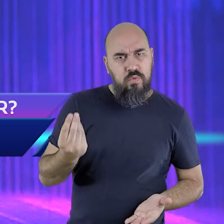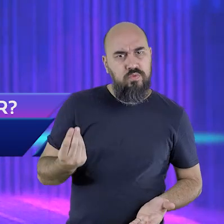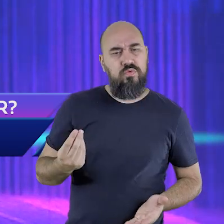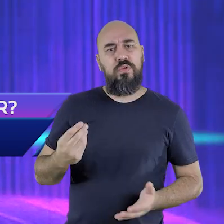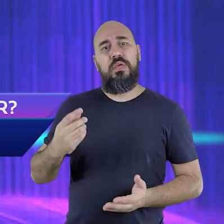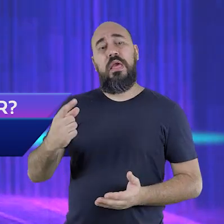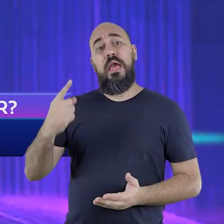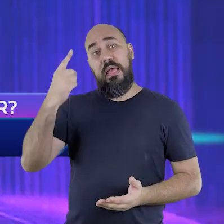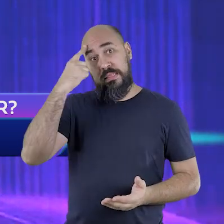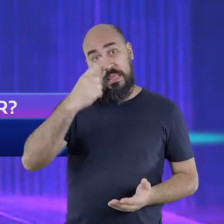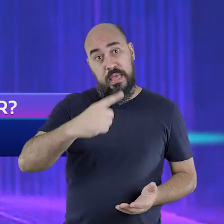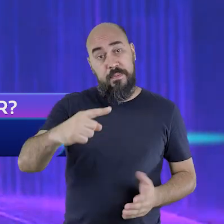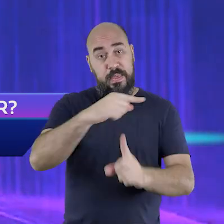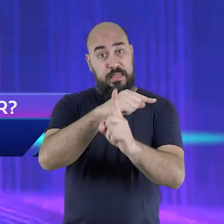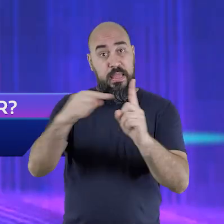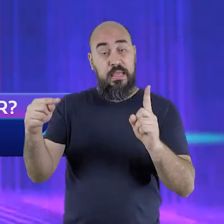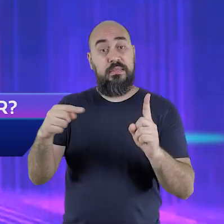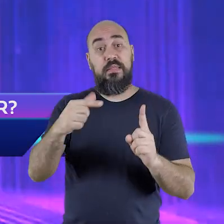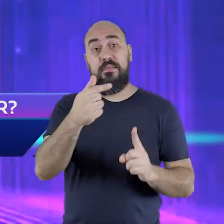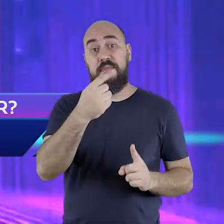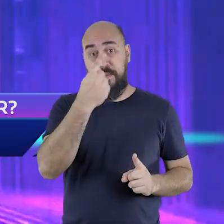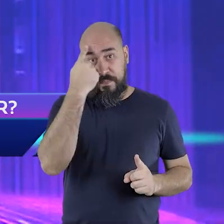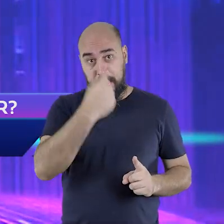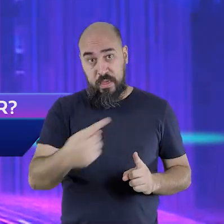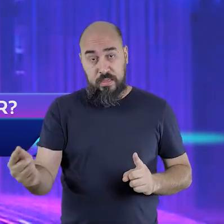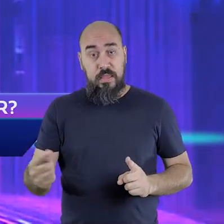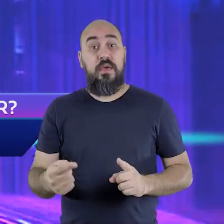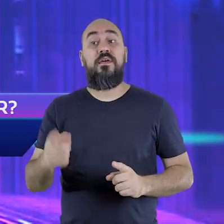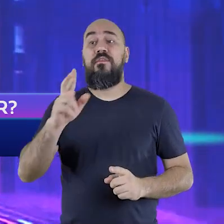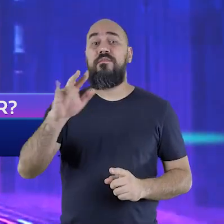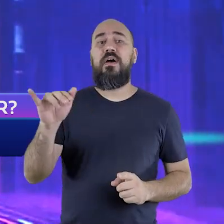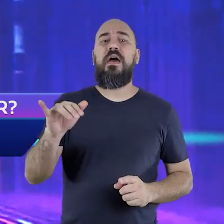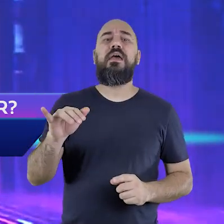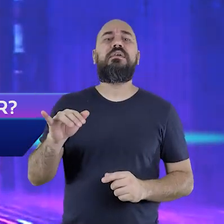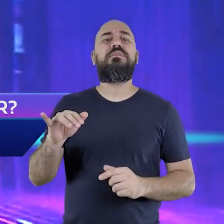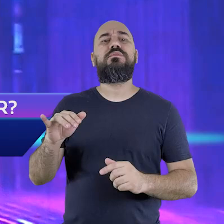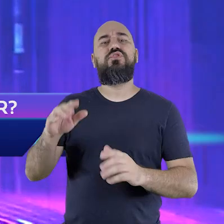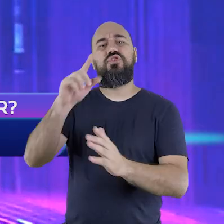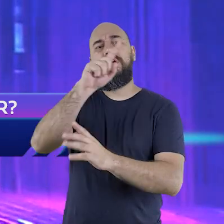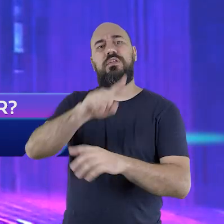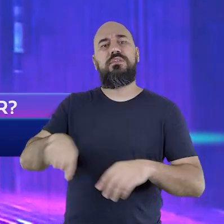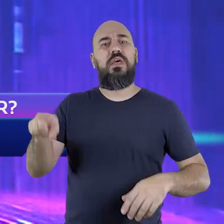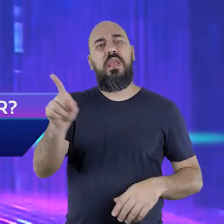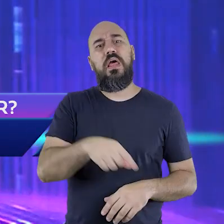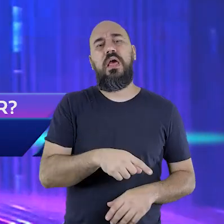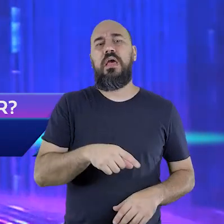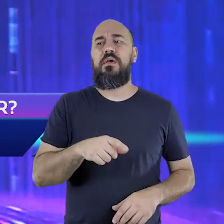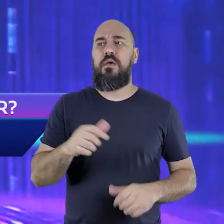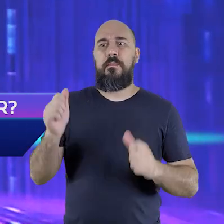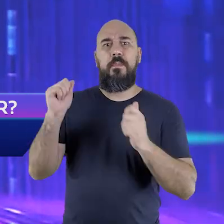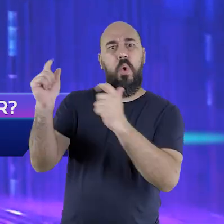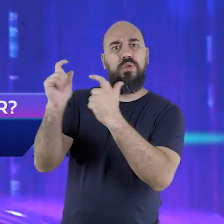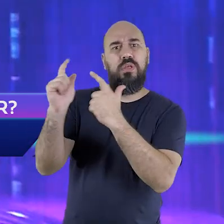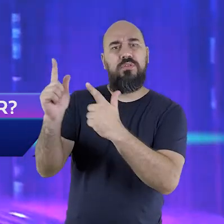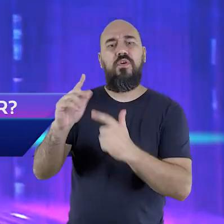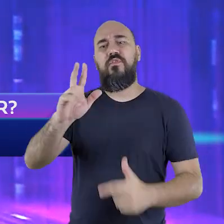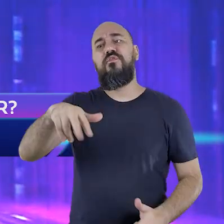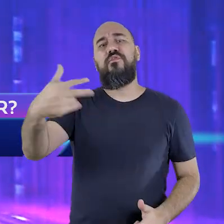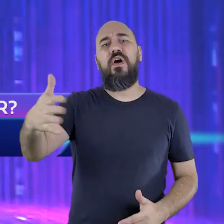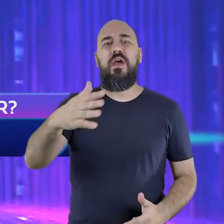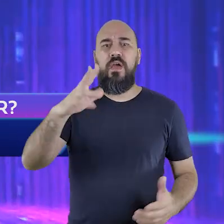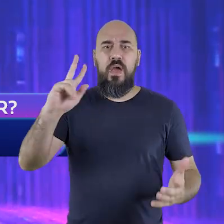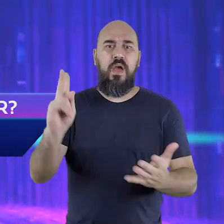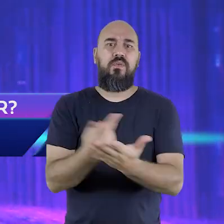na metade da semana fará cessar o sacrifício e a oferta de manjares, sobre a asa das abominações virá